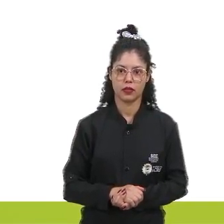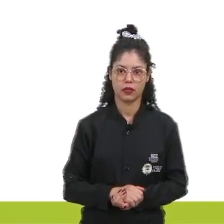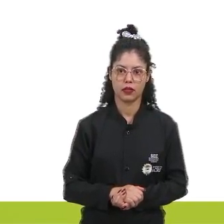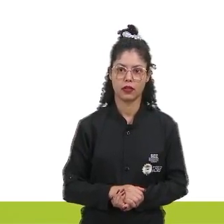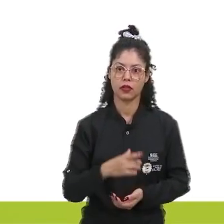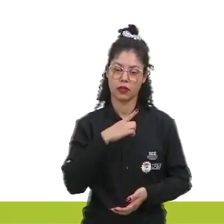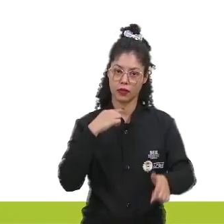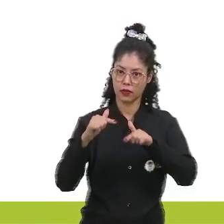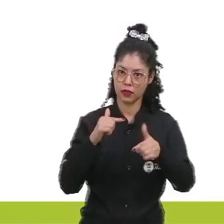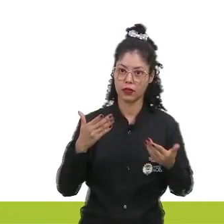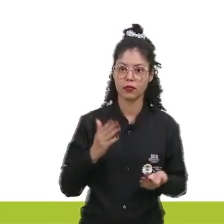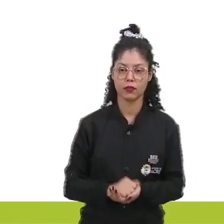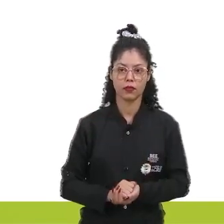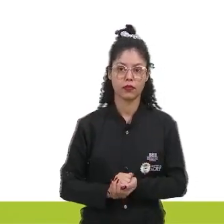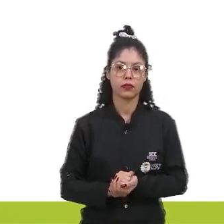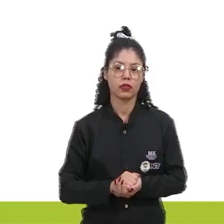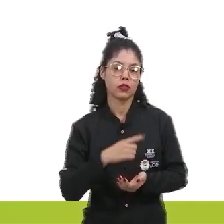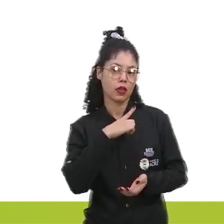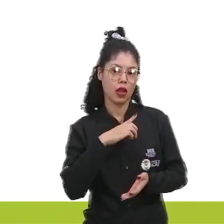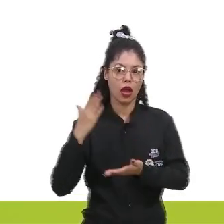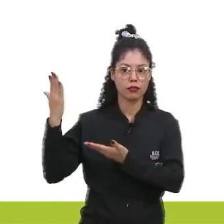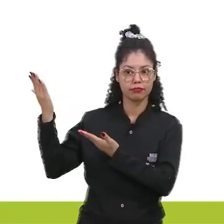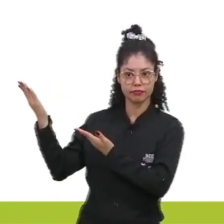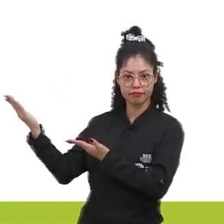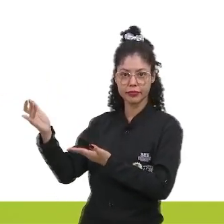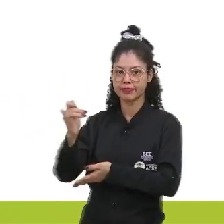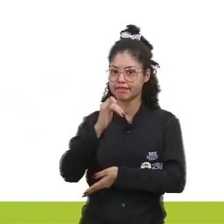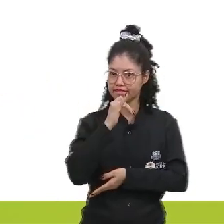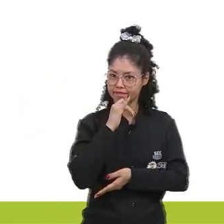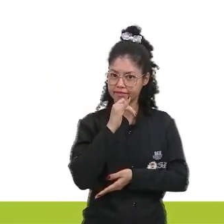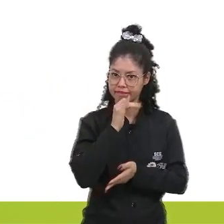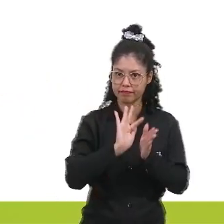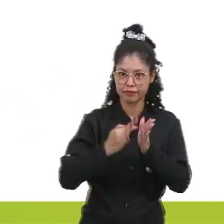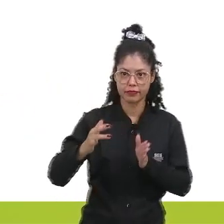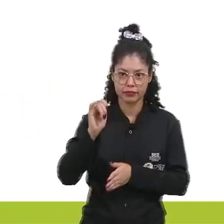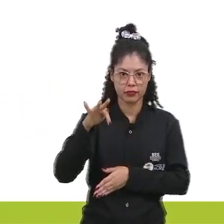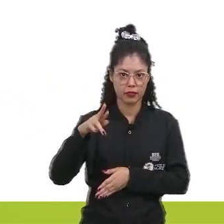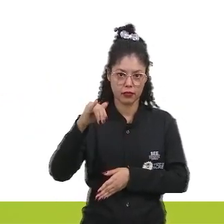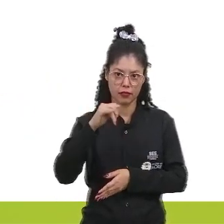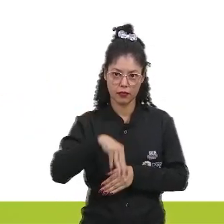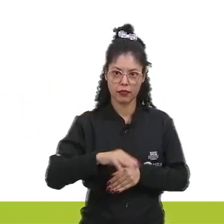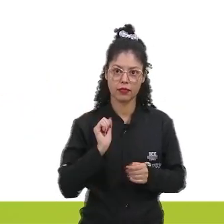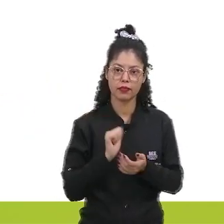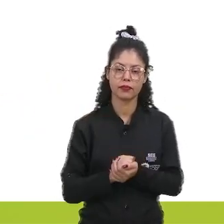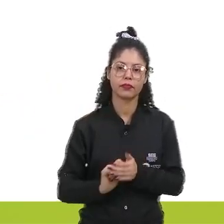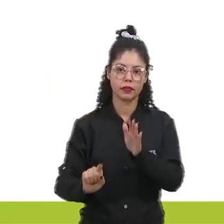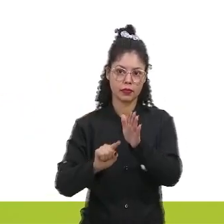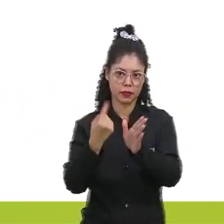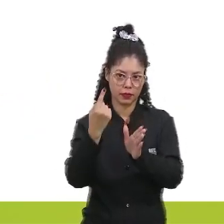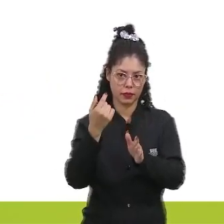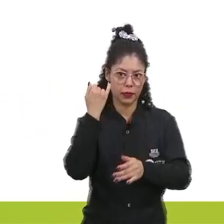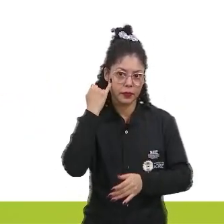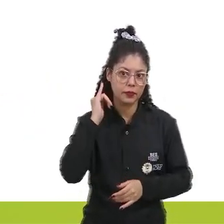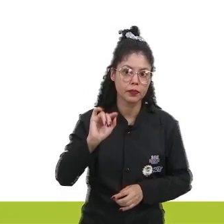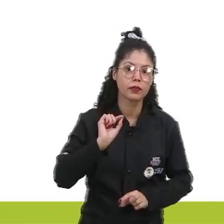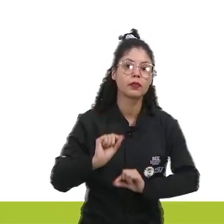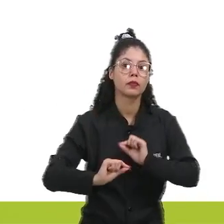A gente trabalha com função afim e eu trouxe alguns exemplos aqui para a gente revisar, tá bom? Primeiro, a gente tem aqui a